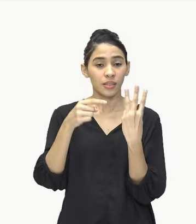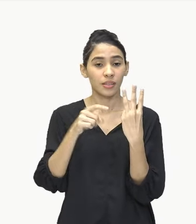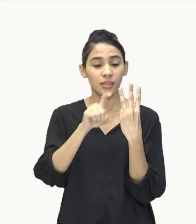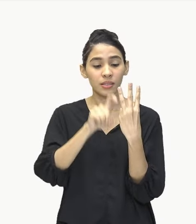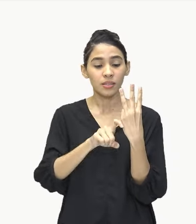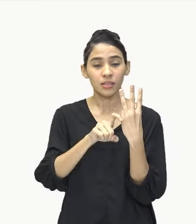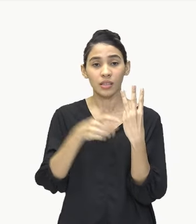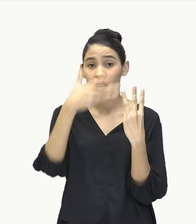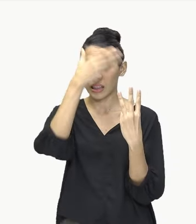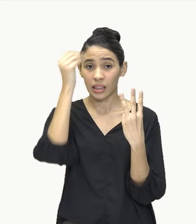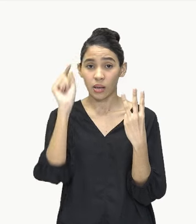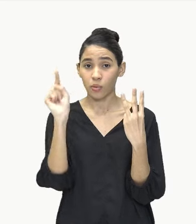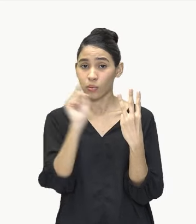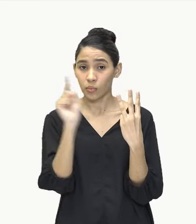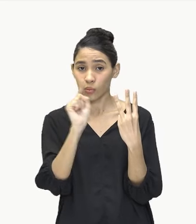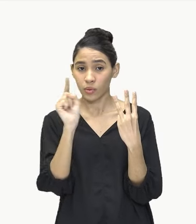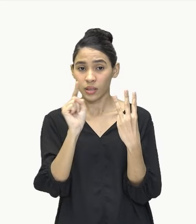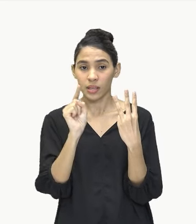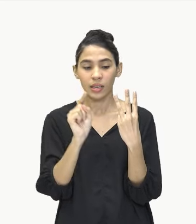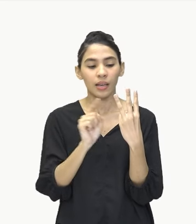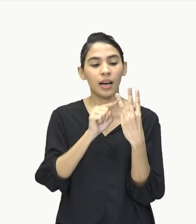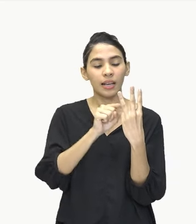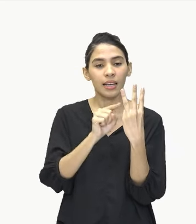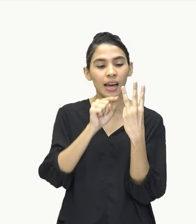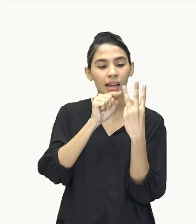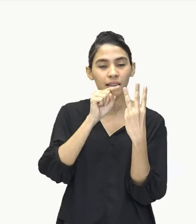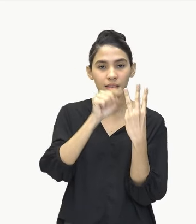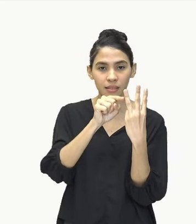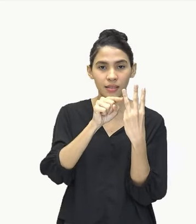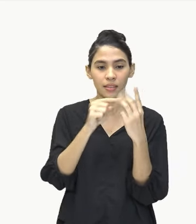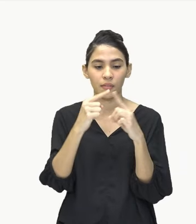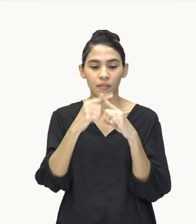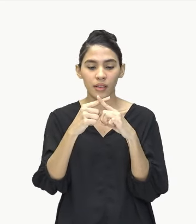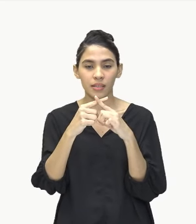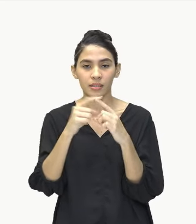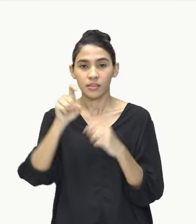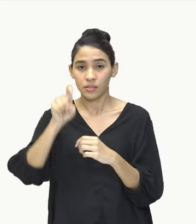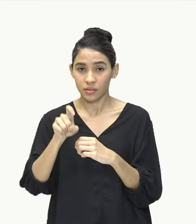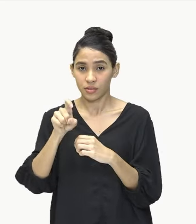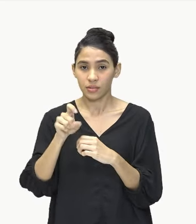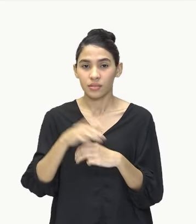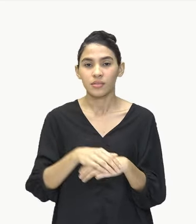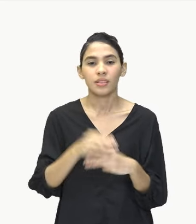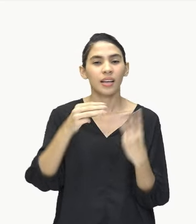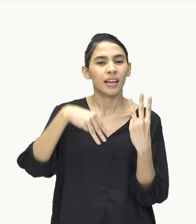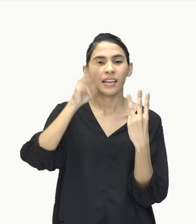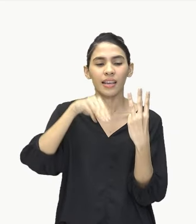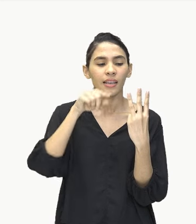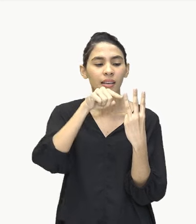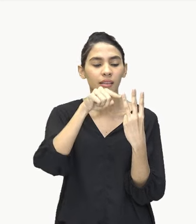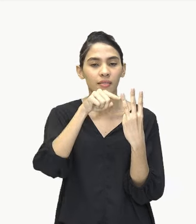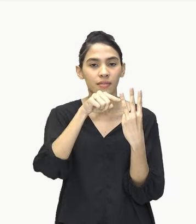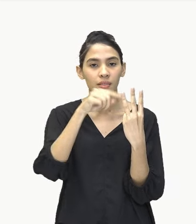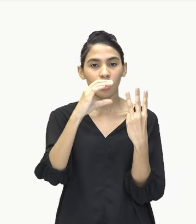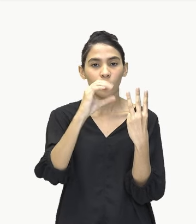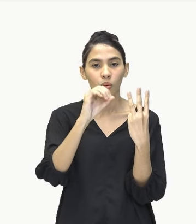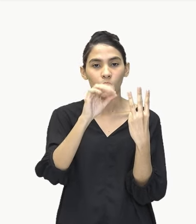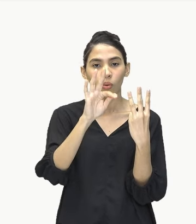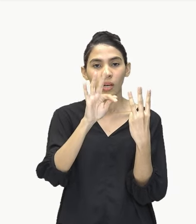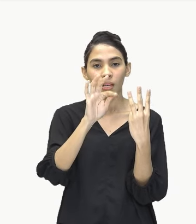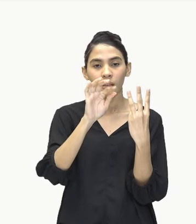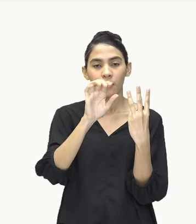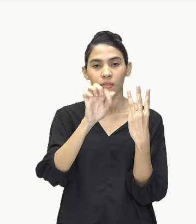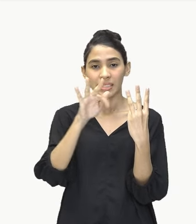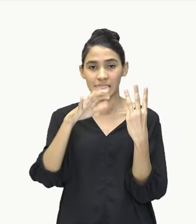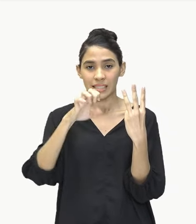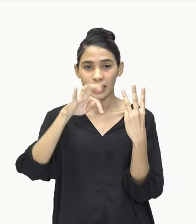é a mesma coisa que 3 multiplicado por x. Quem é o 3? É o nosso coeficiente